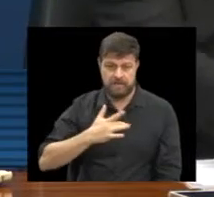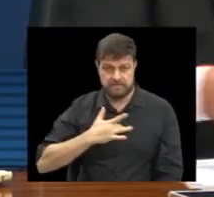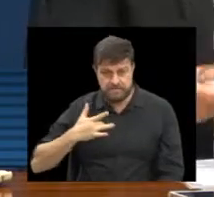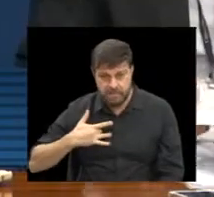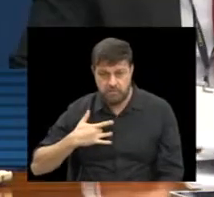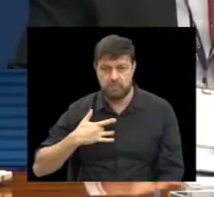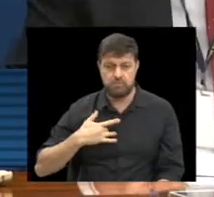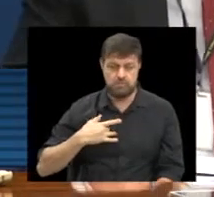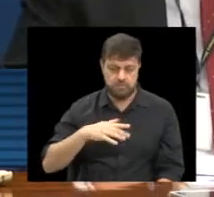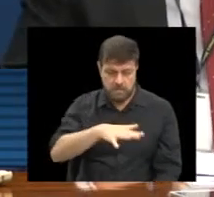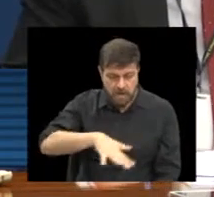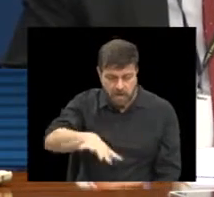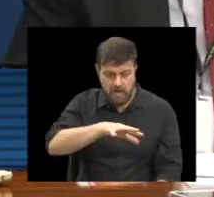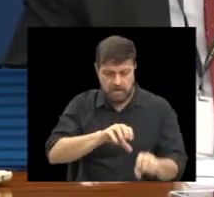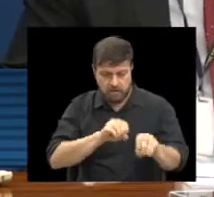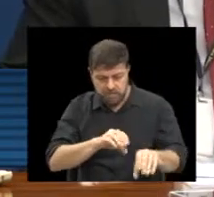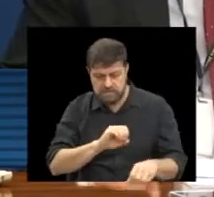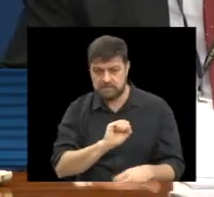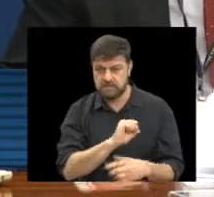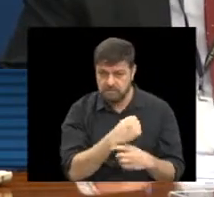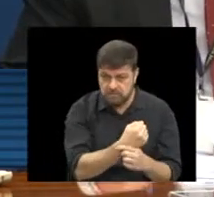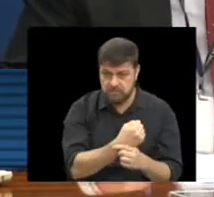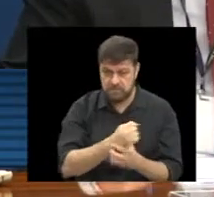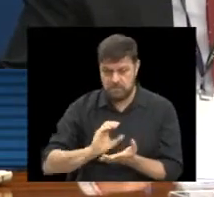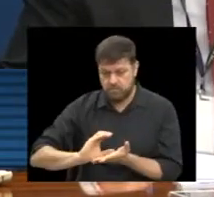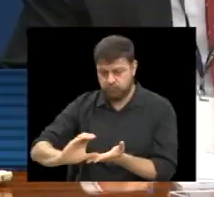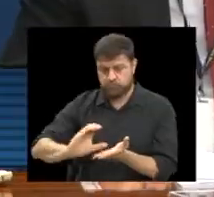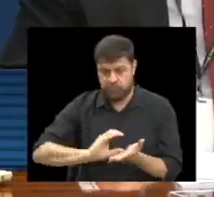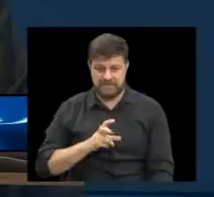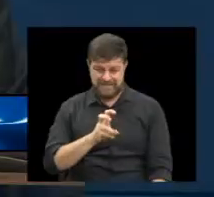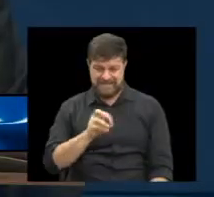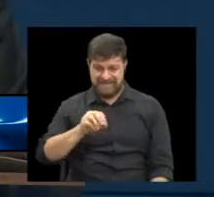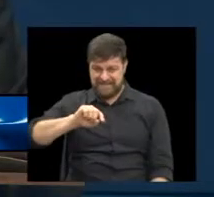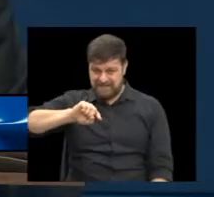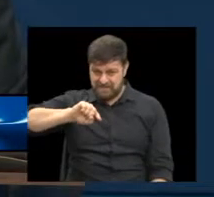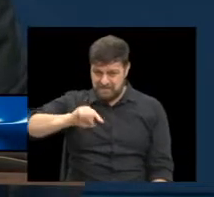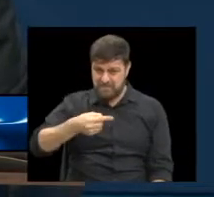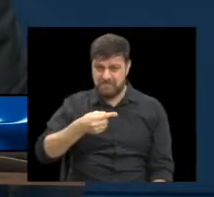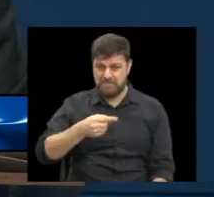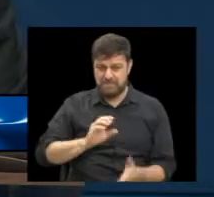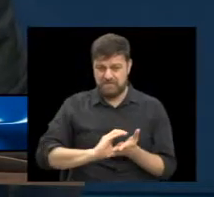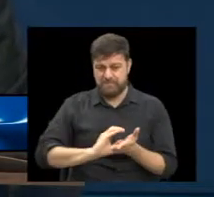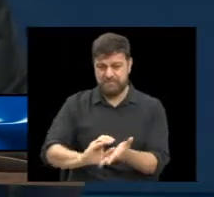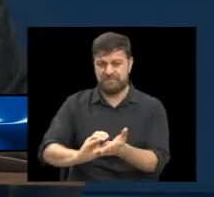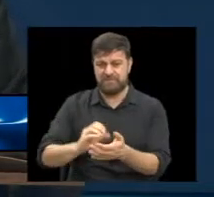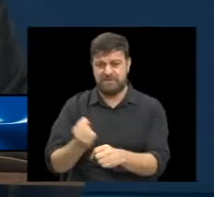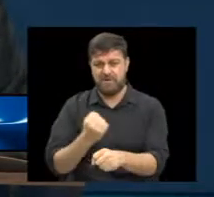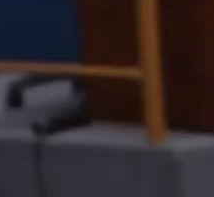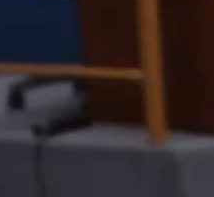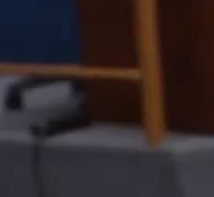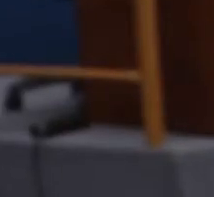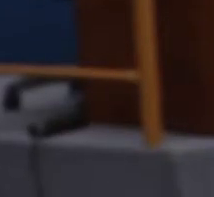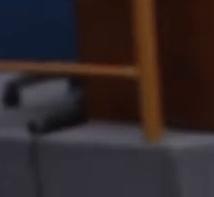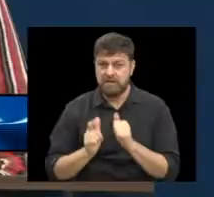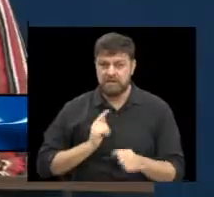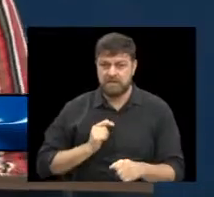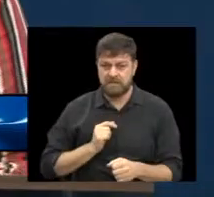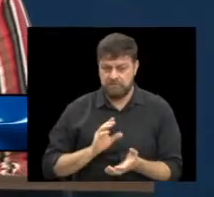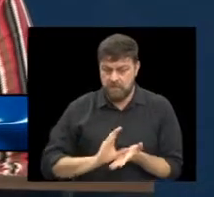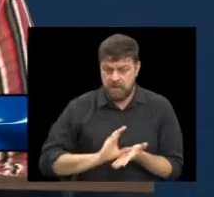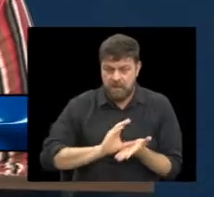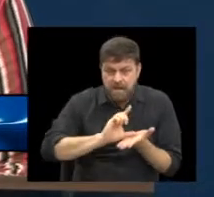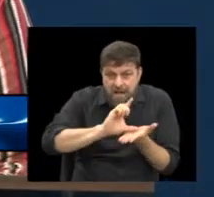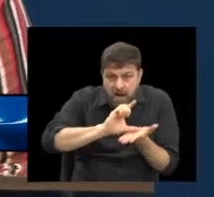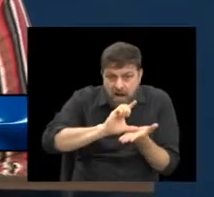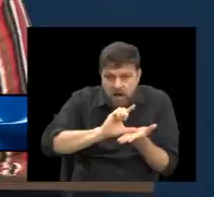Aprovado por 28 votos a favor e 3 votos contrários dos vereadores Pedro Tourinho do PT, Carlão do PT e